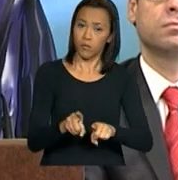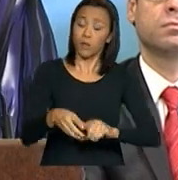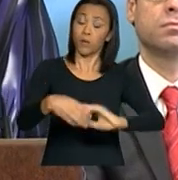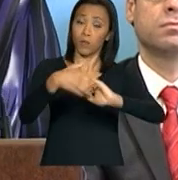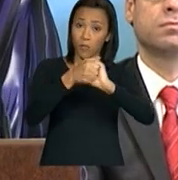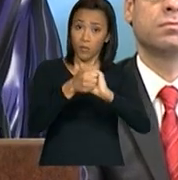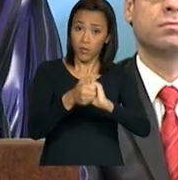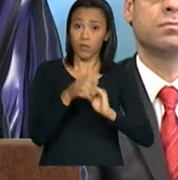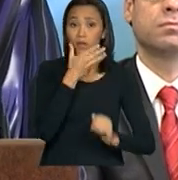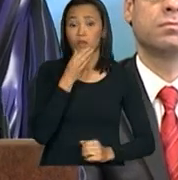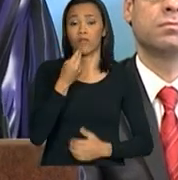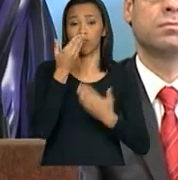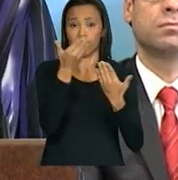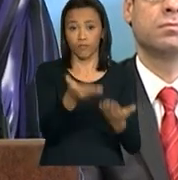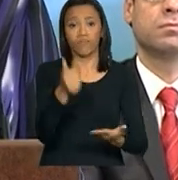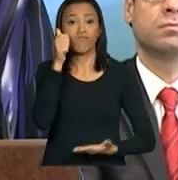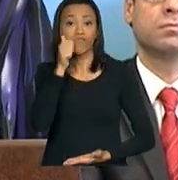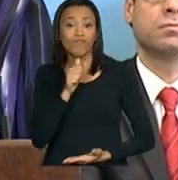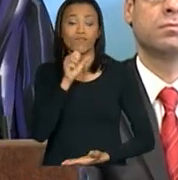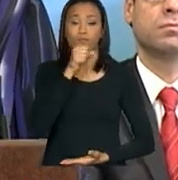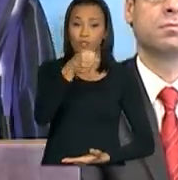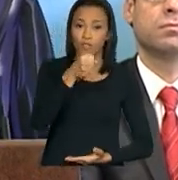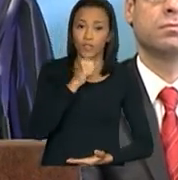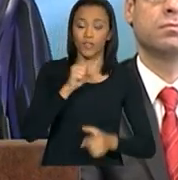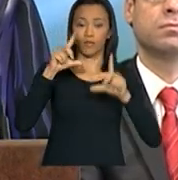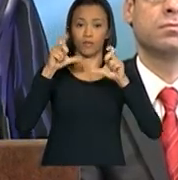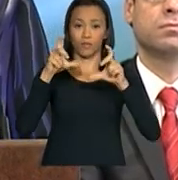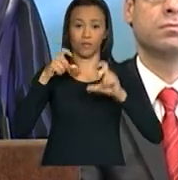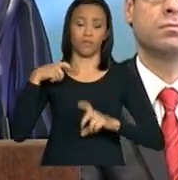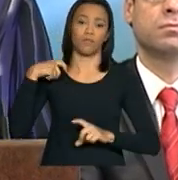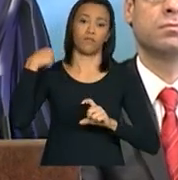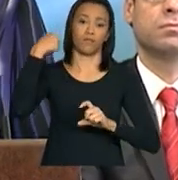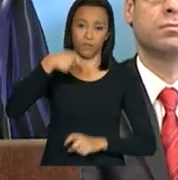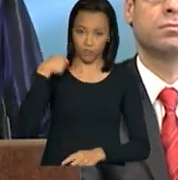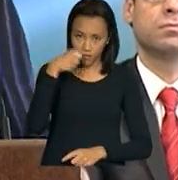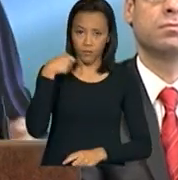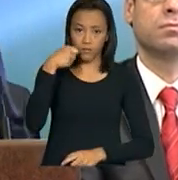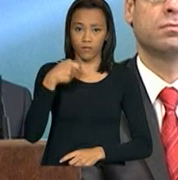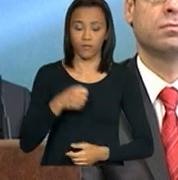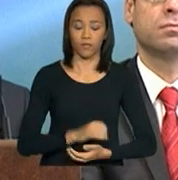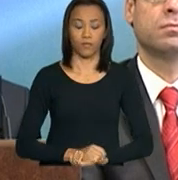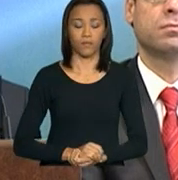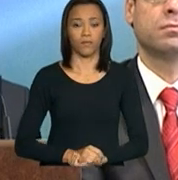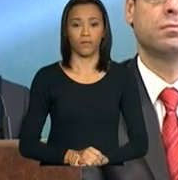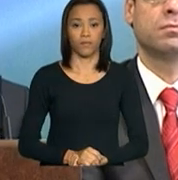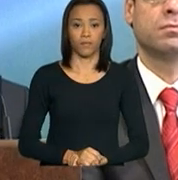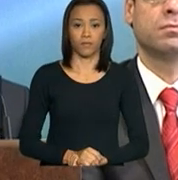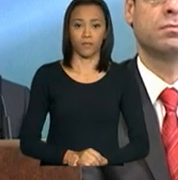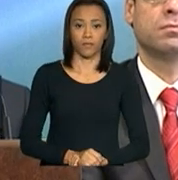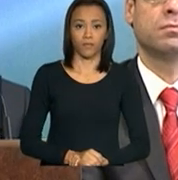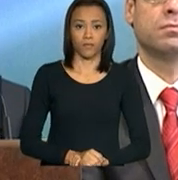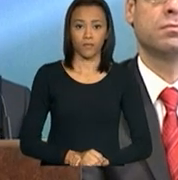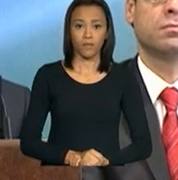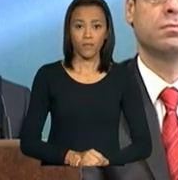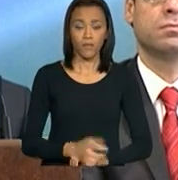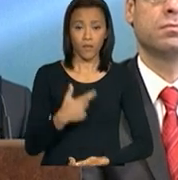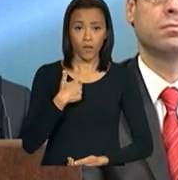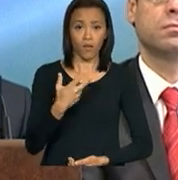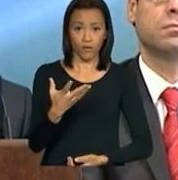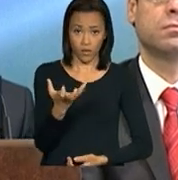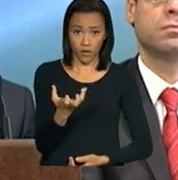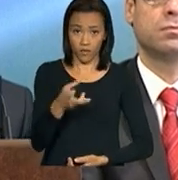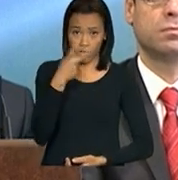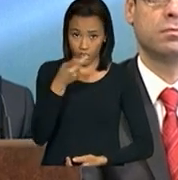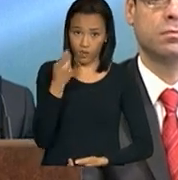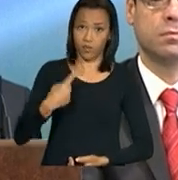senhores e as senhoras jornalistas fotógrafos e cinegrafistas eu queria dizer para